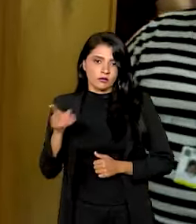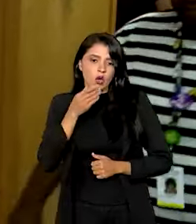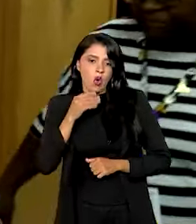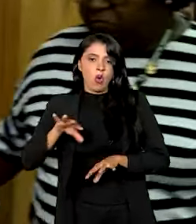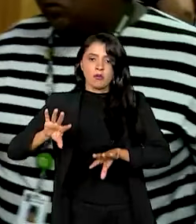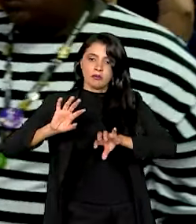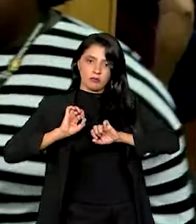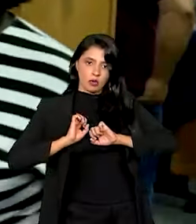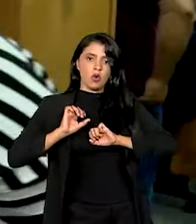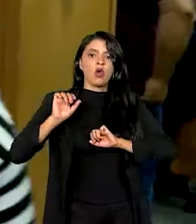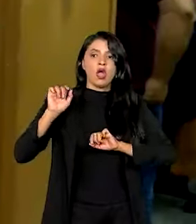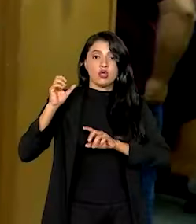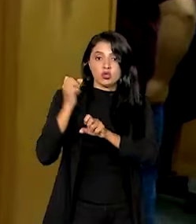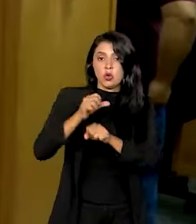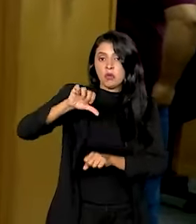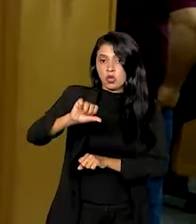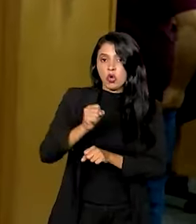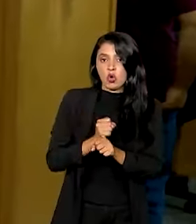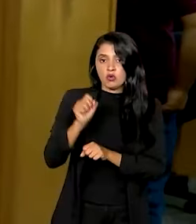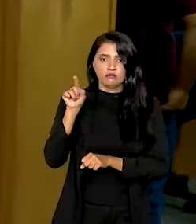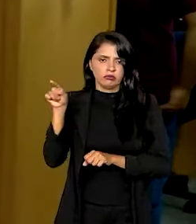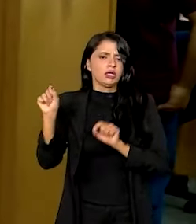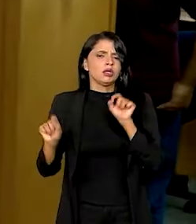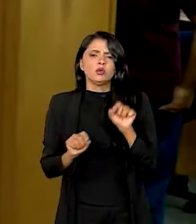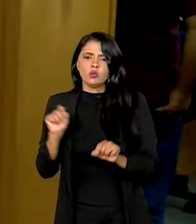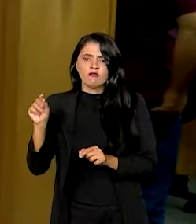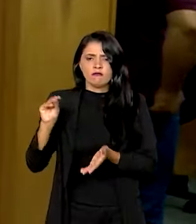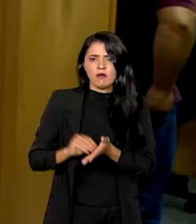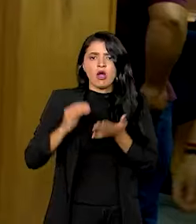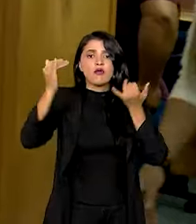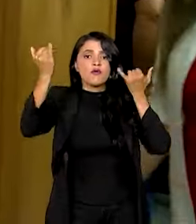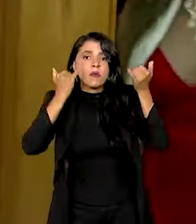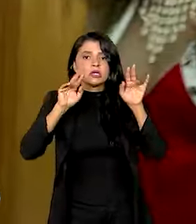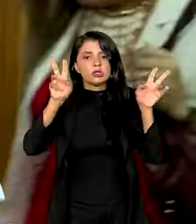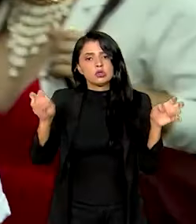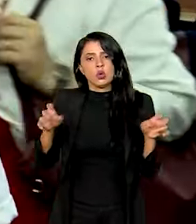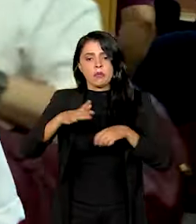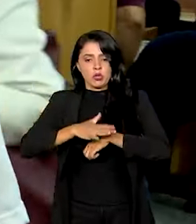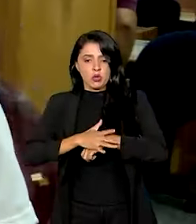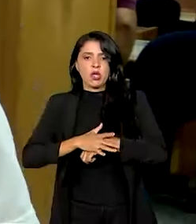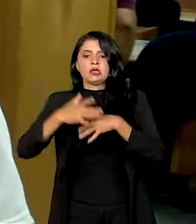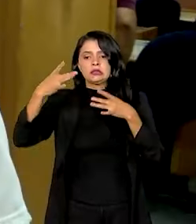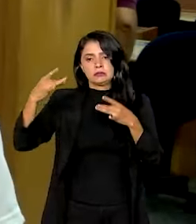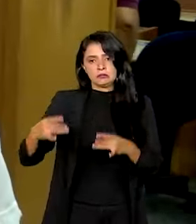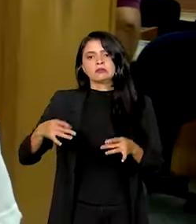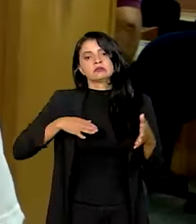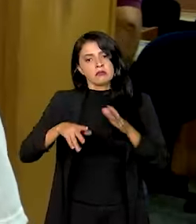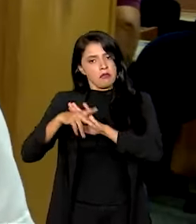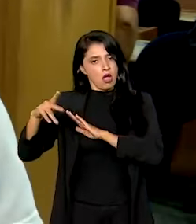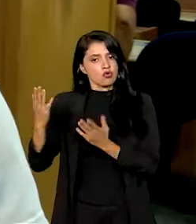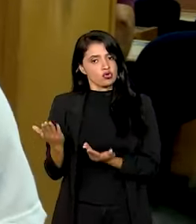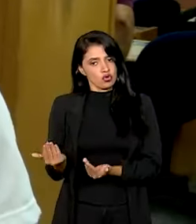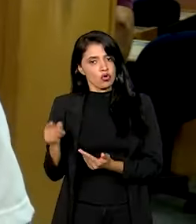contraiu HIV há 9 anos. Para ele, o que falta é uma informação sobre a doença feita de maneira mais acessível aos